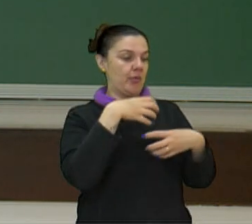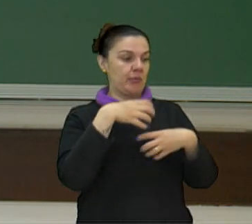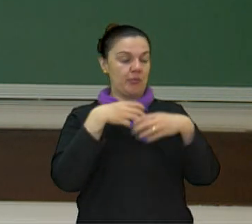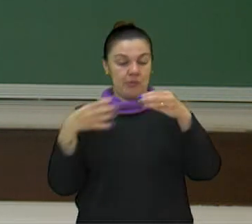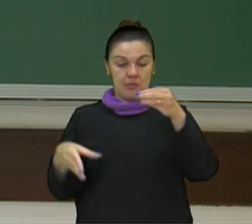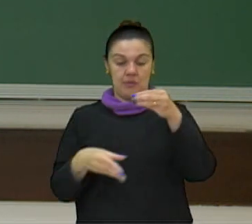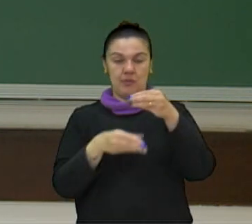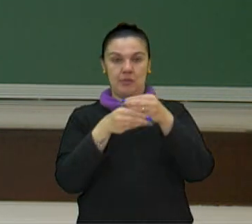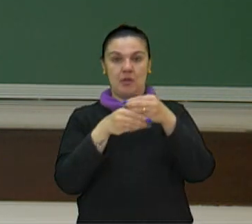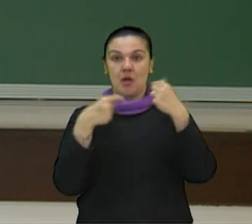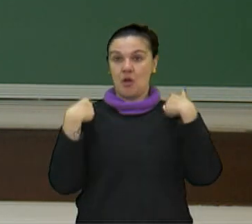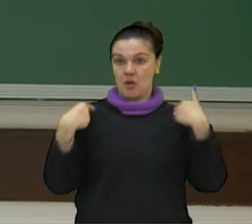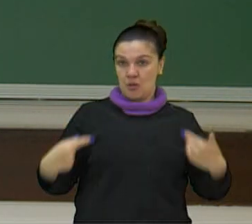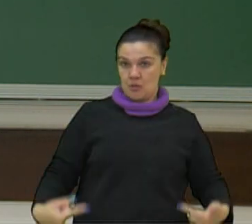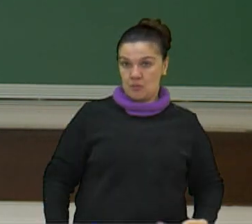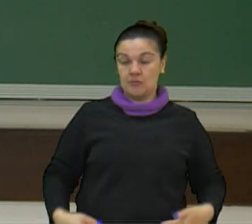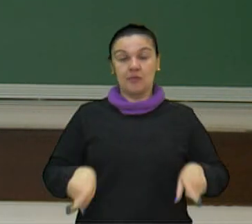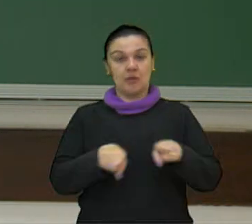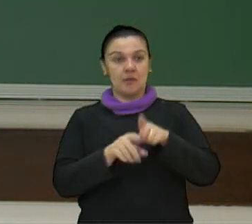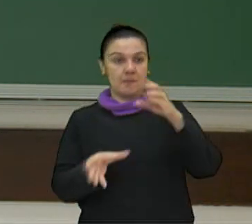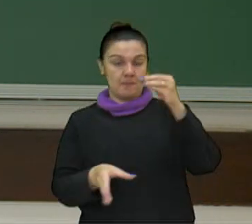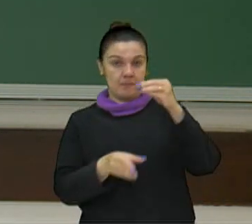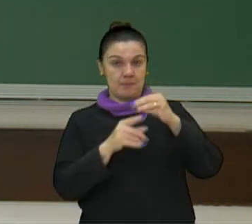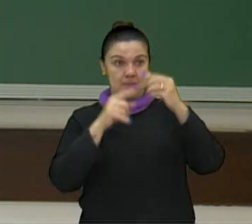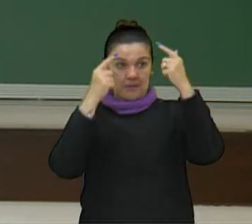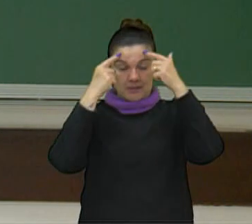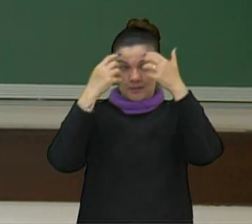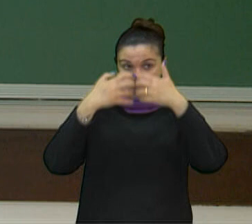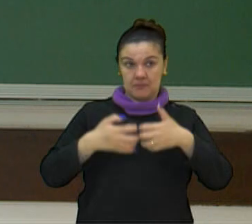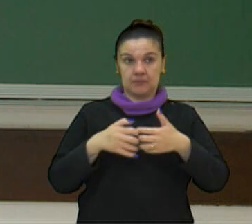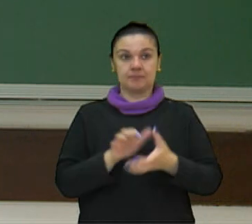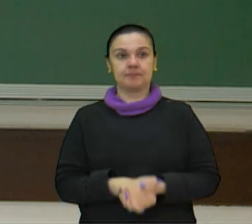atributo corpo e do atributo mente.